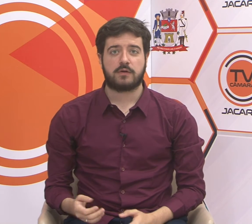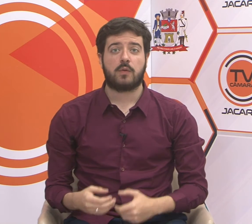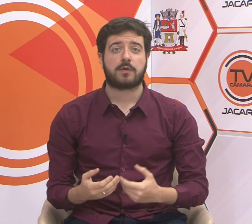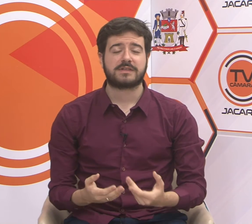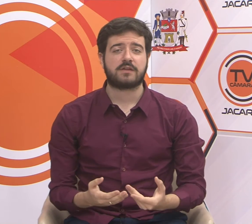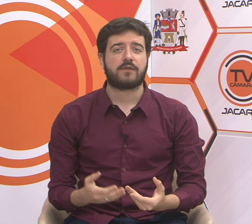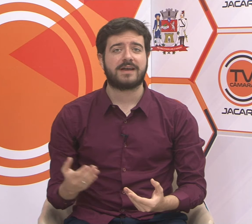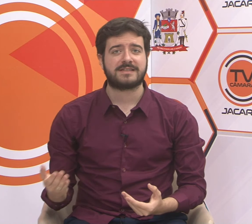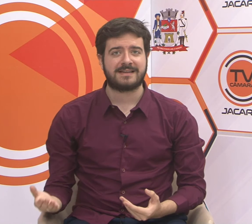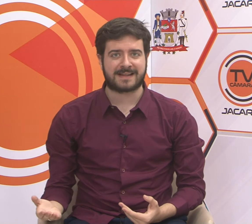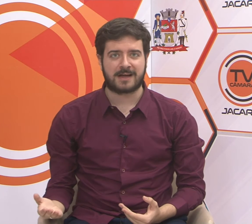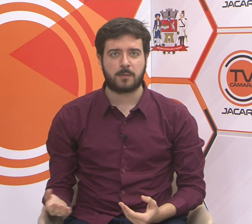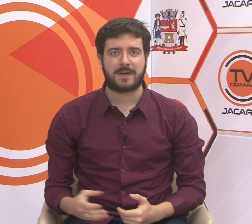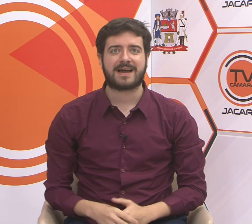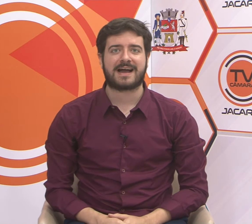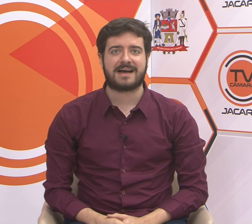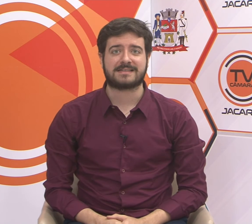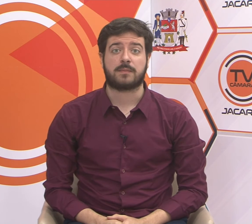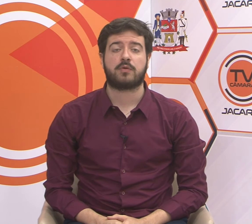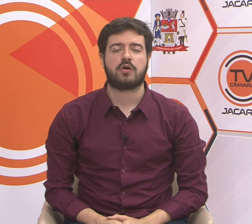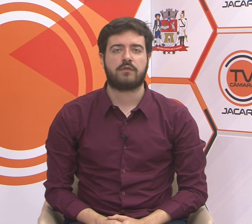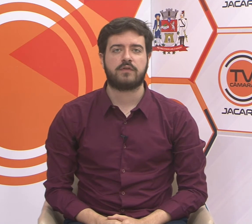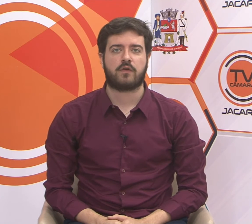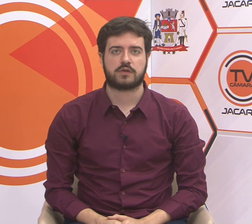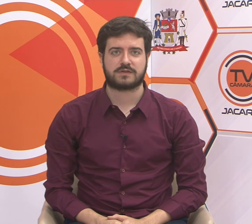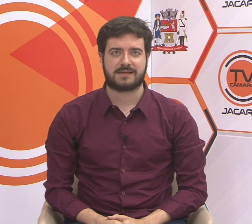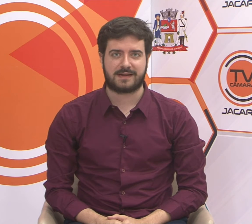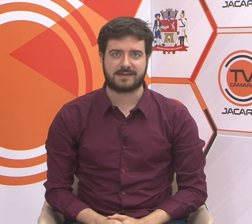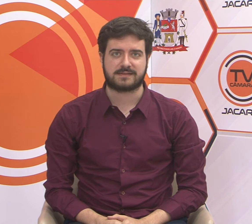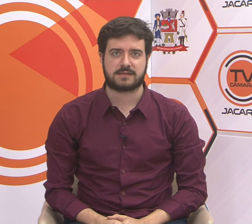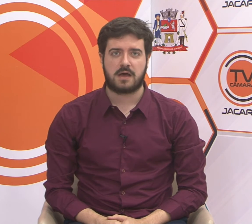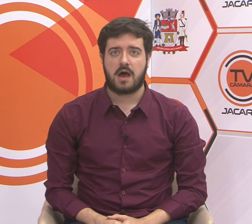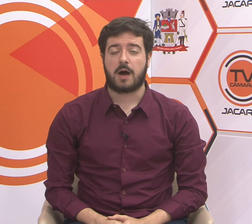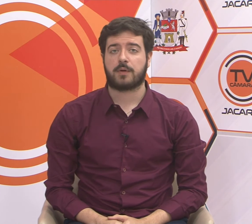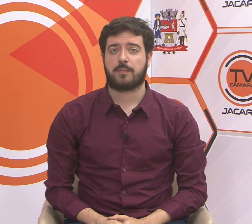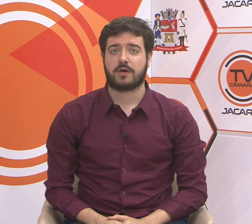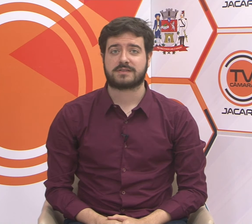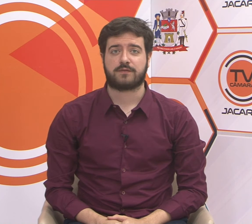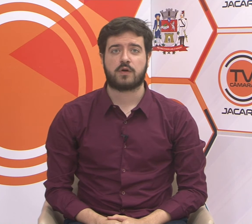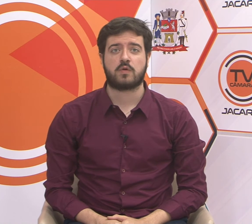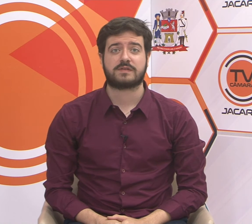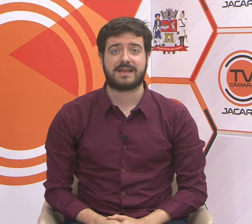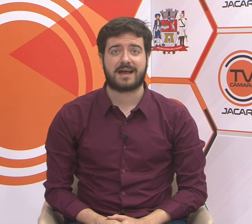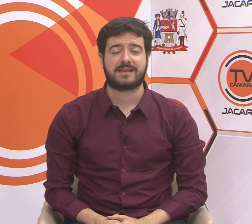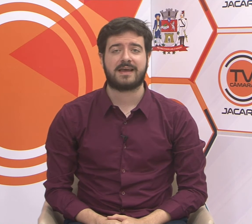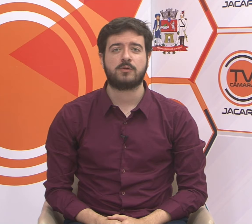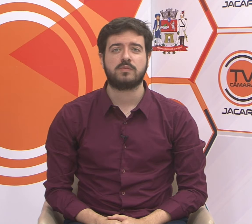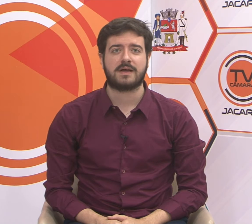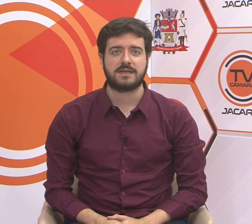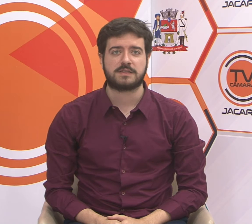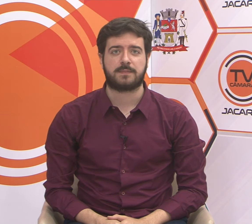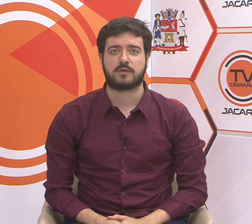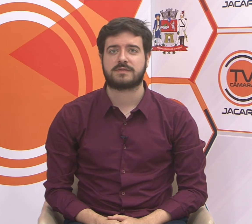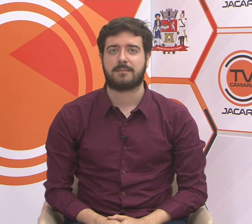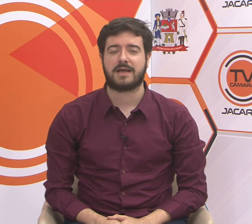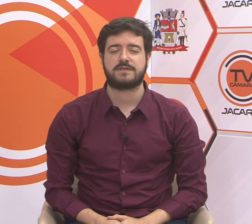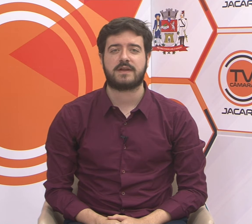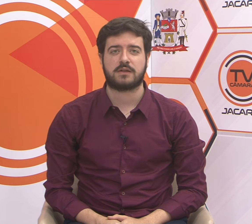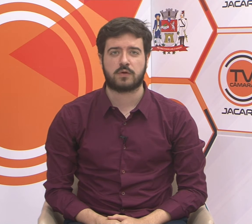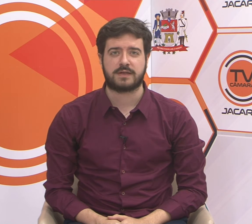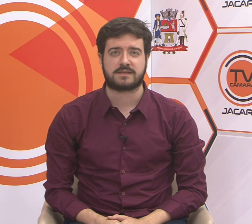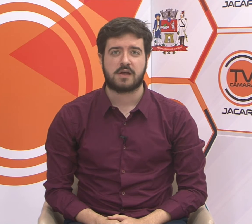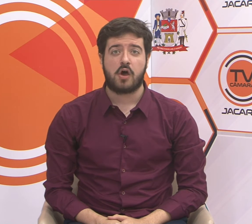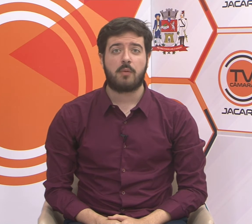no plenário, o projeto foi rejeitado pela casa por 9 votos a 3. A proposta foi considerada redundante pelos